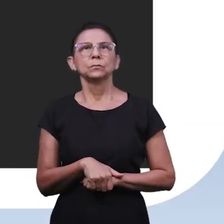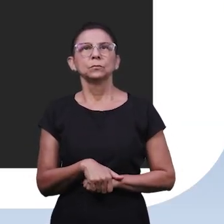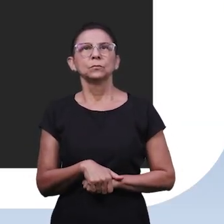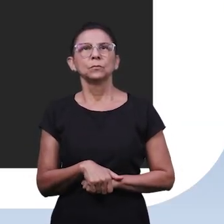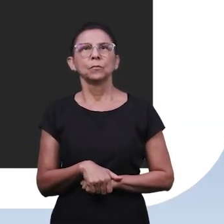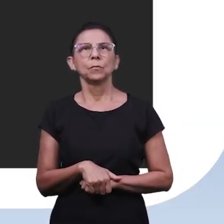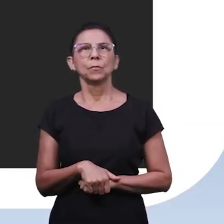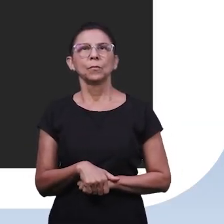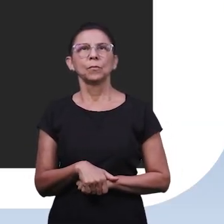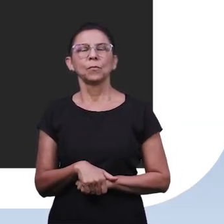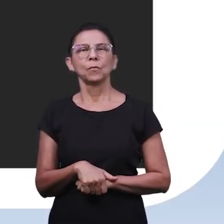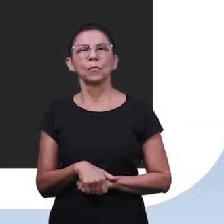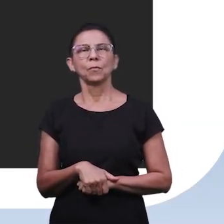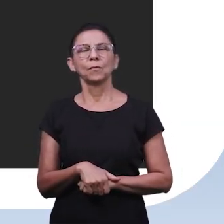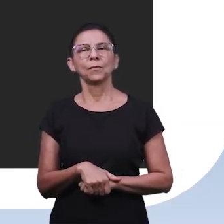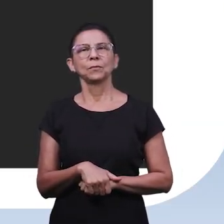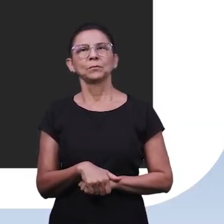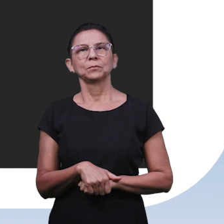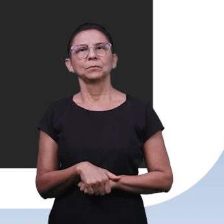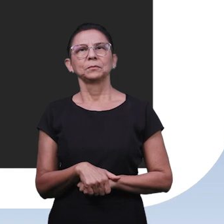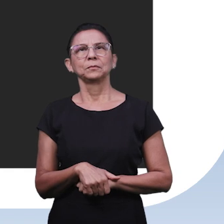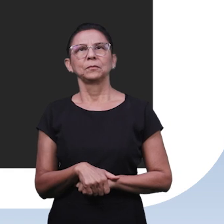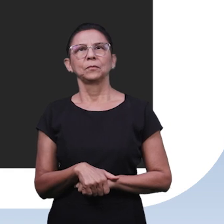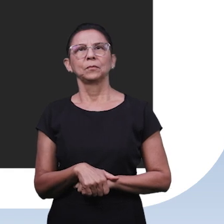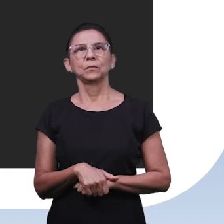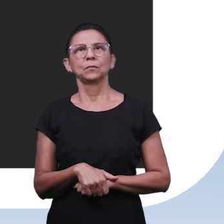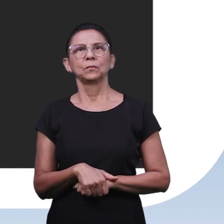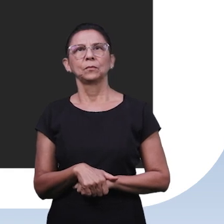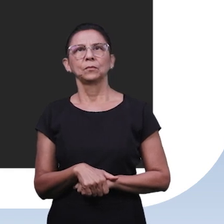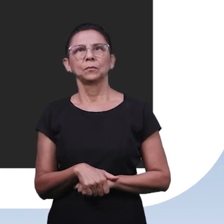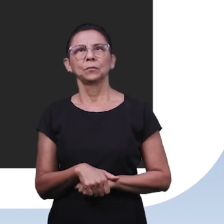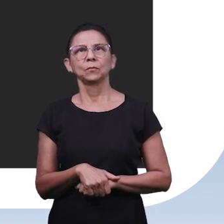O du mein